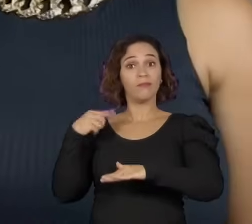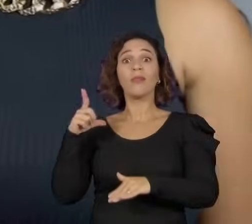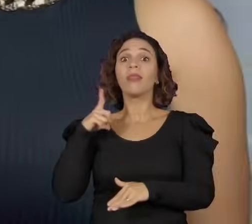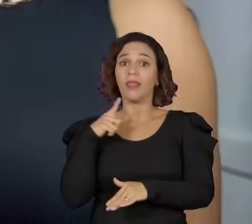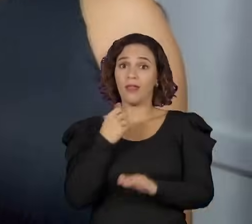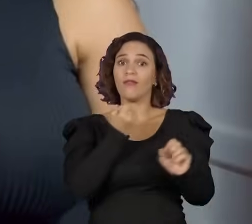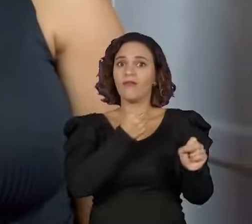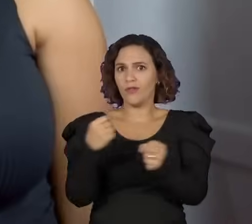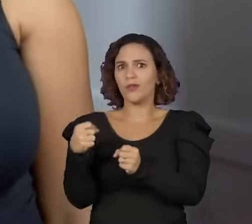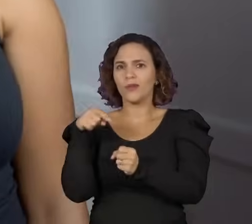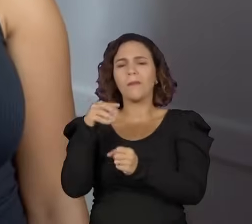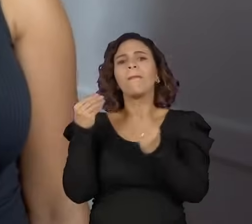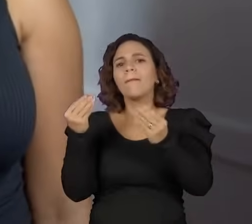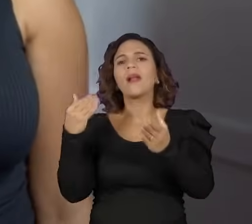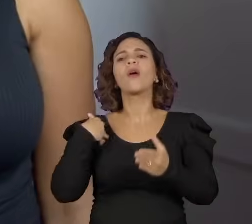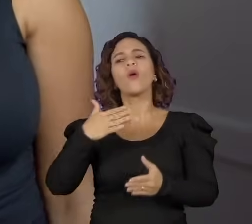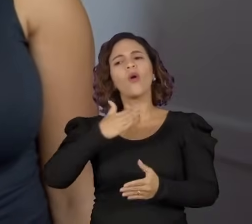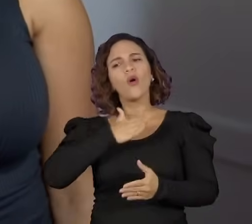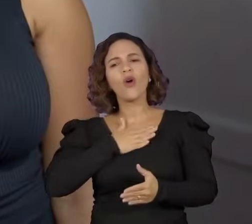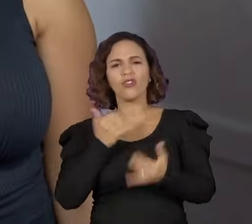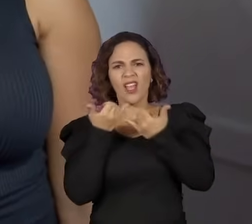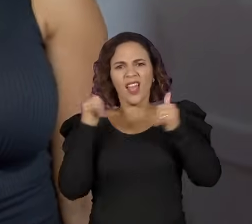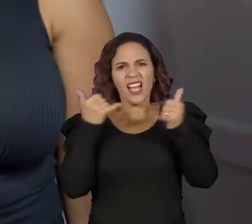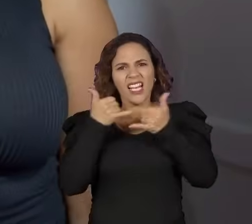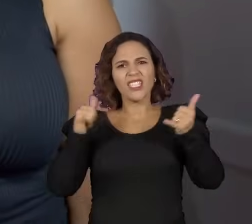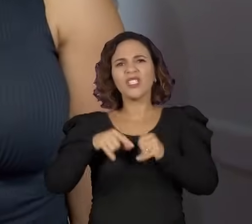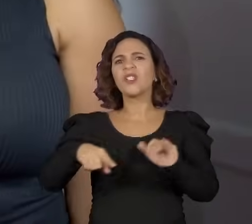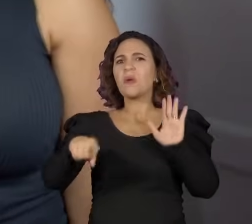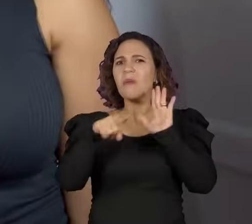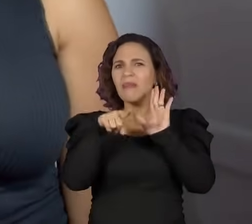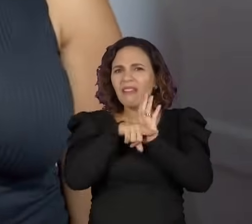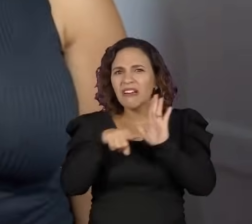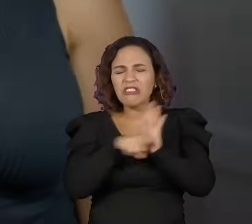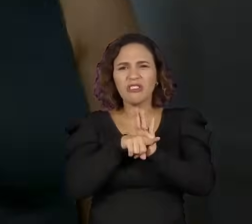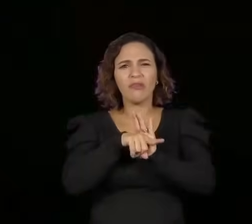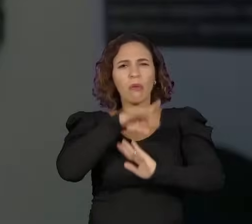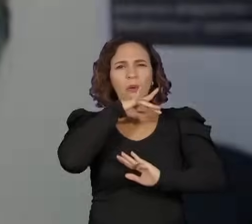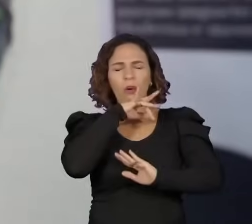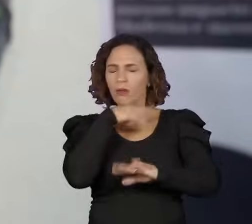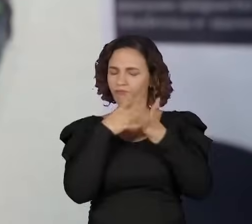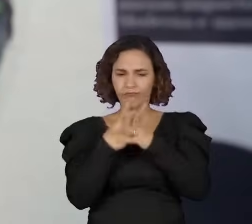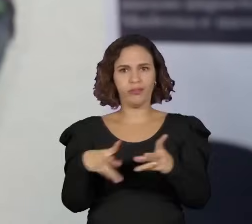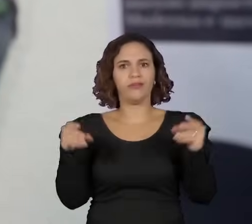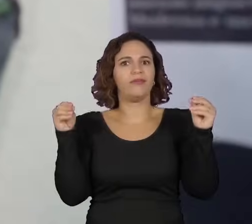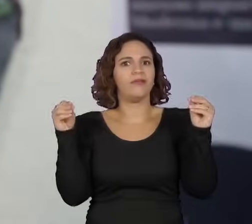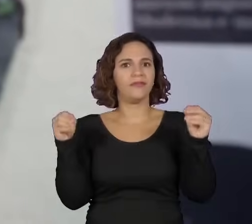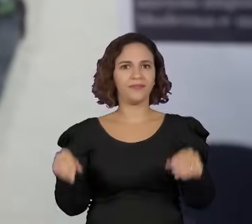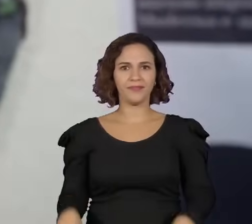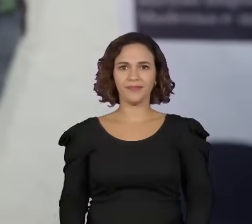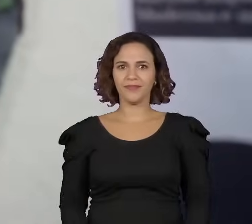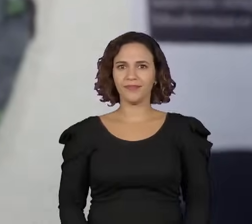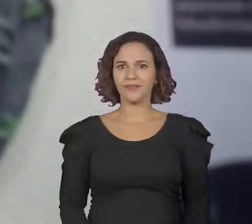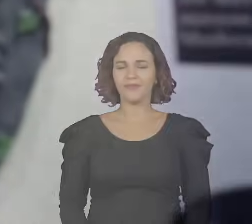eu gosto de fazer algumas limpezas, principalmente as mais pesadas, com esse elemento.